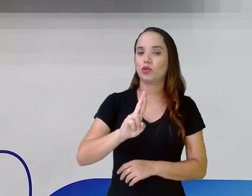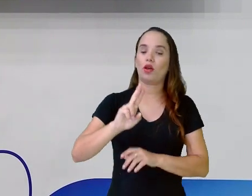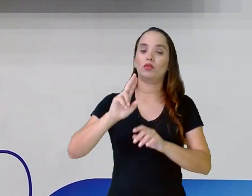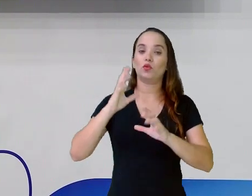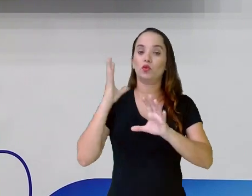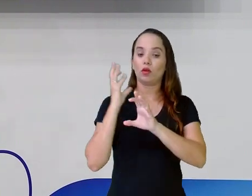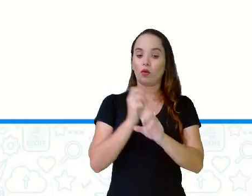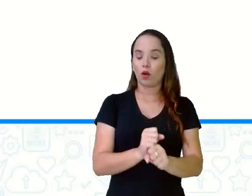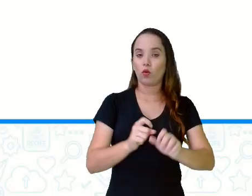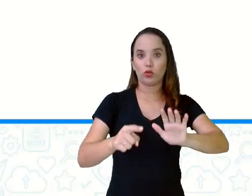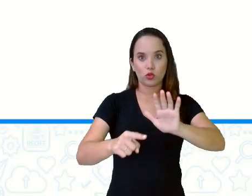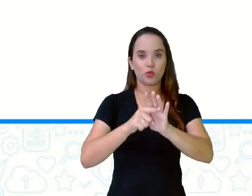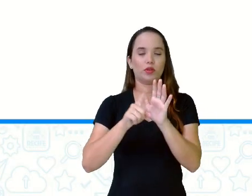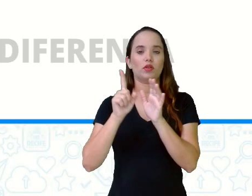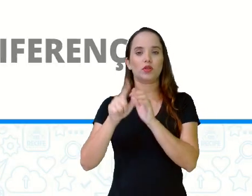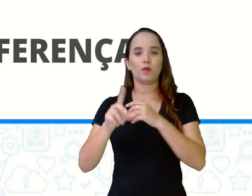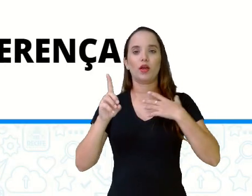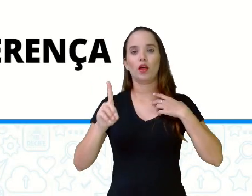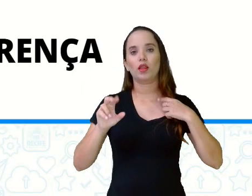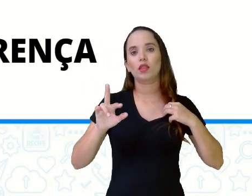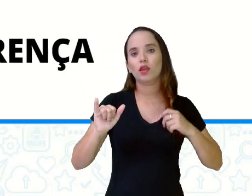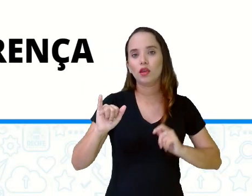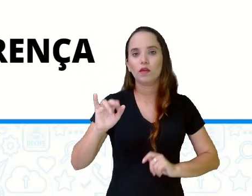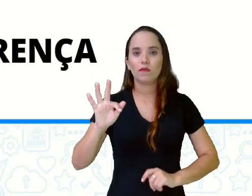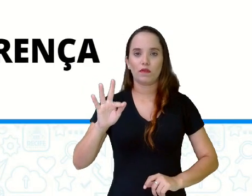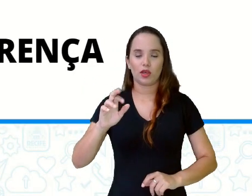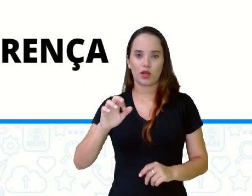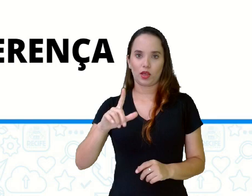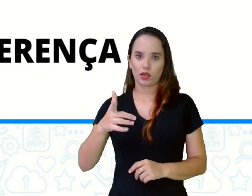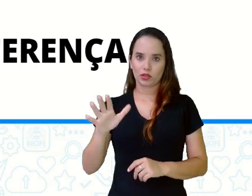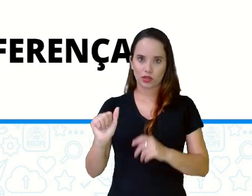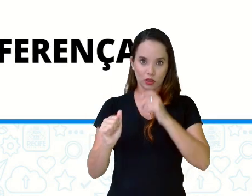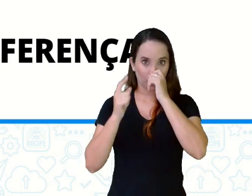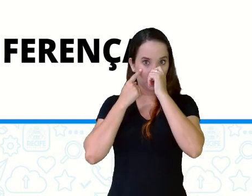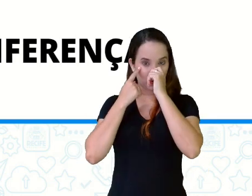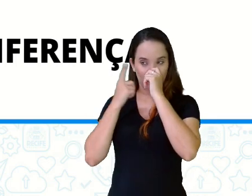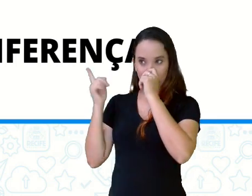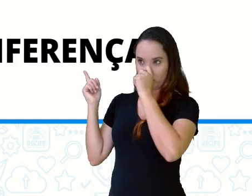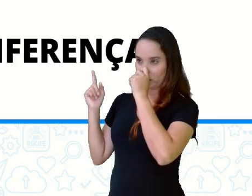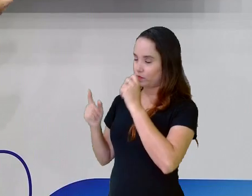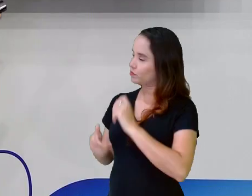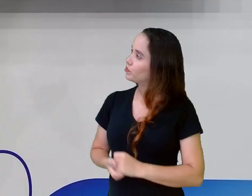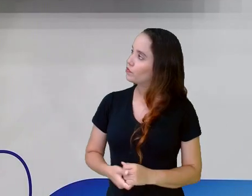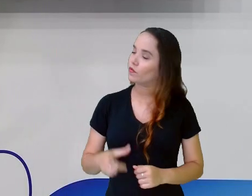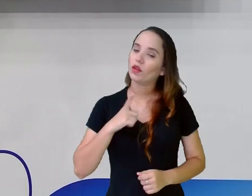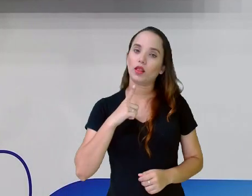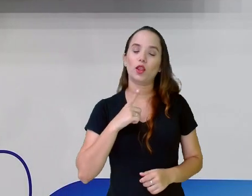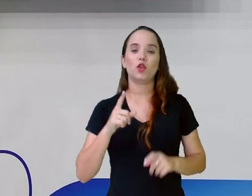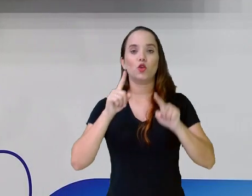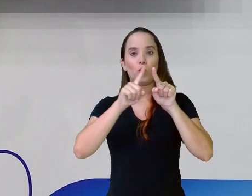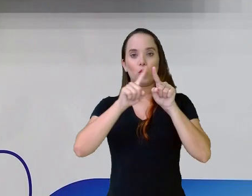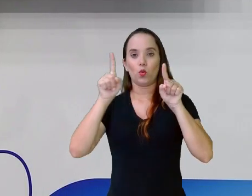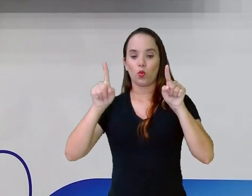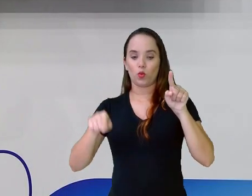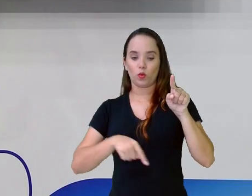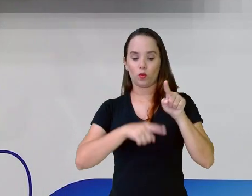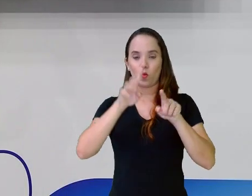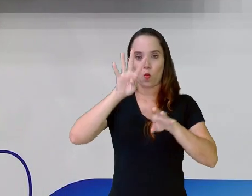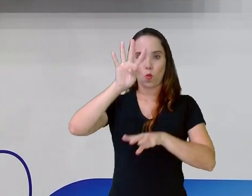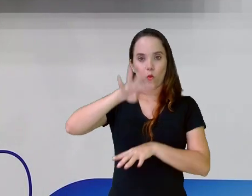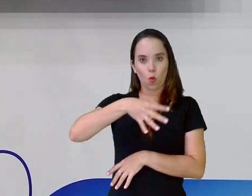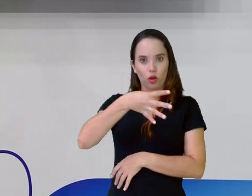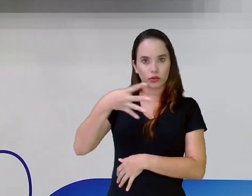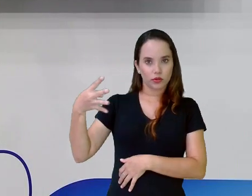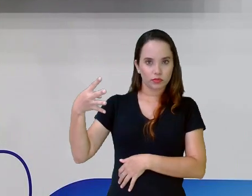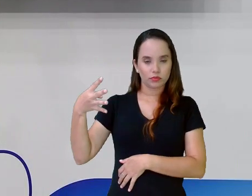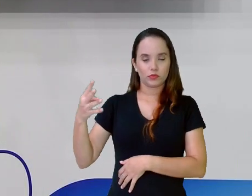como diferença. E eu tenho um exemplo básico aqui. Eu tenho o quadro de valor e lugar, onde eu tenho os